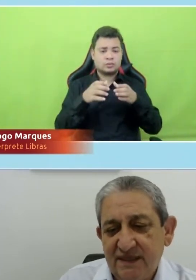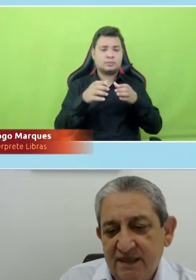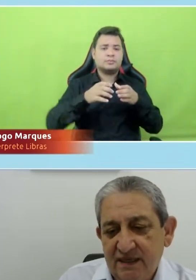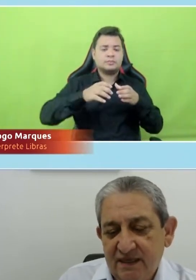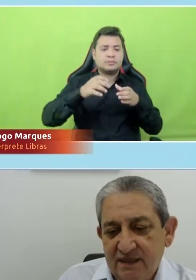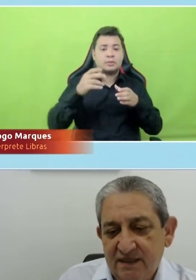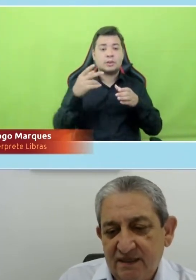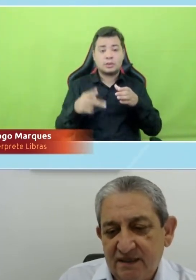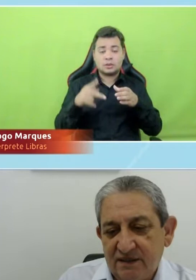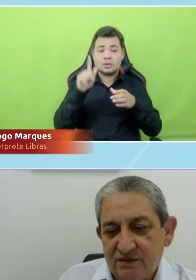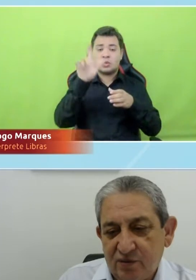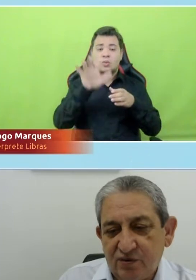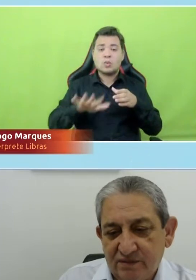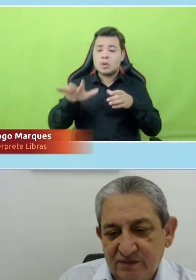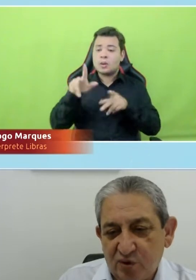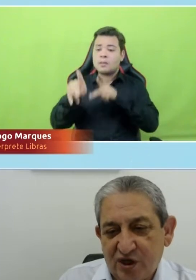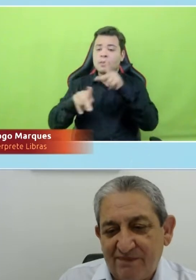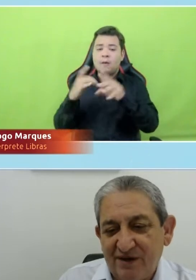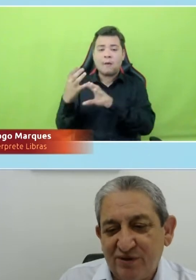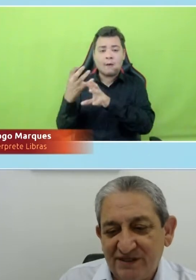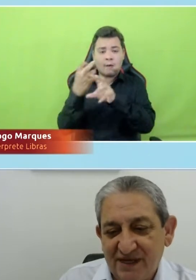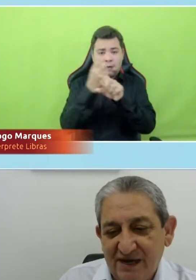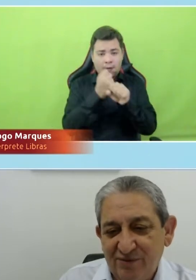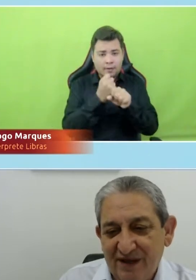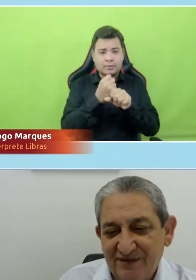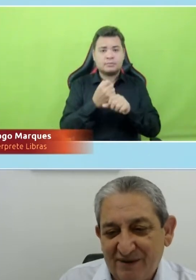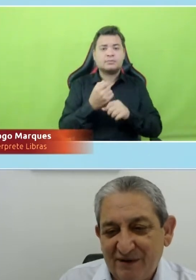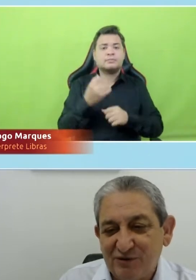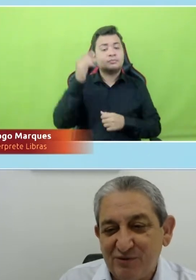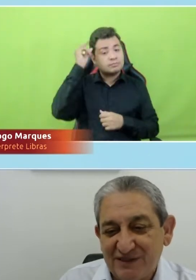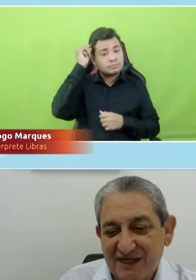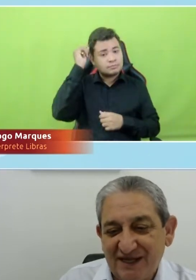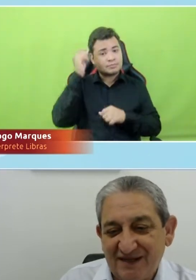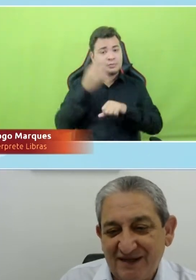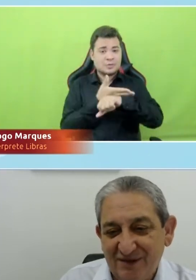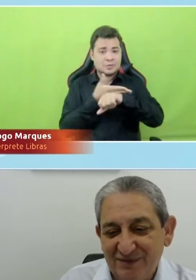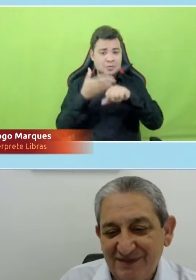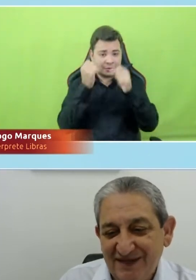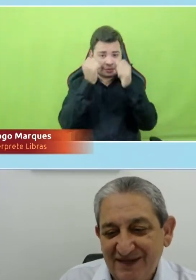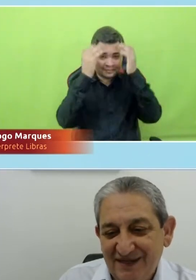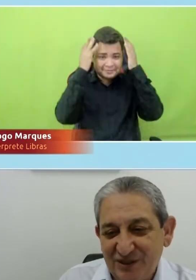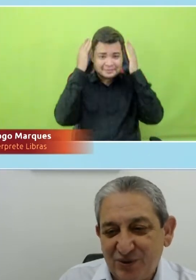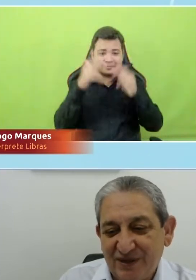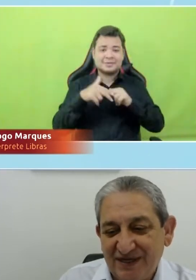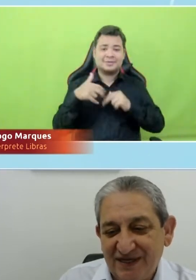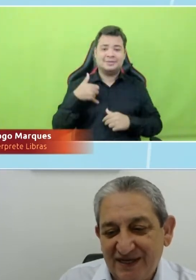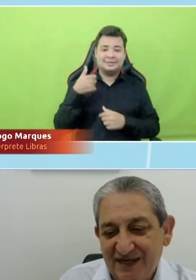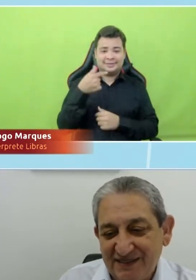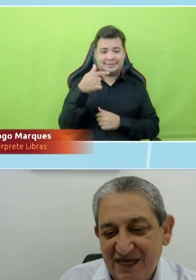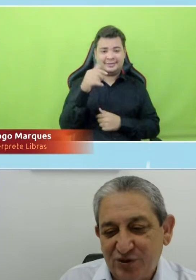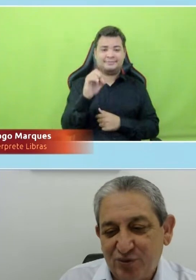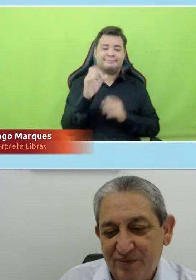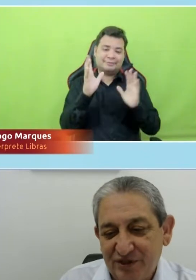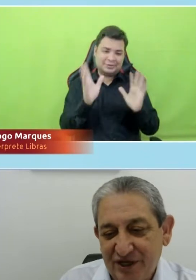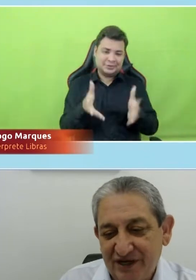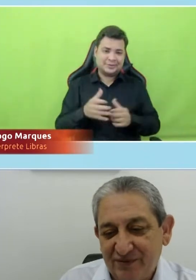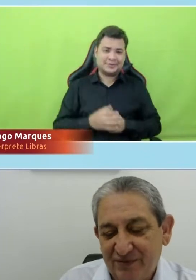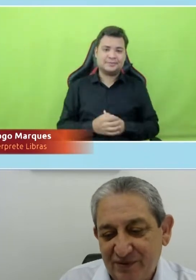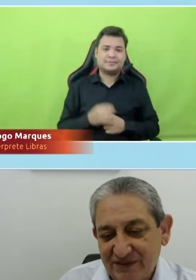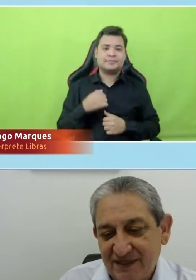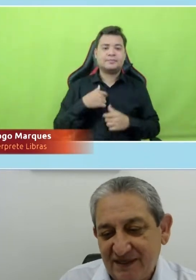Goiás, e sou de cabelo grisalho, né, já pelos meus 70 anos. Estou aqui na sede do